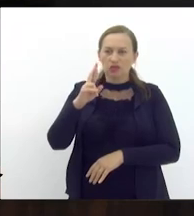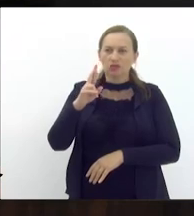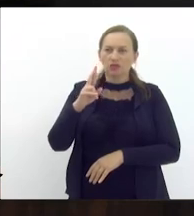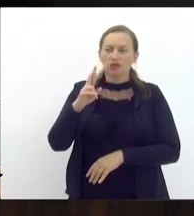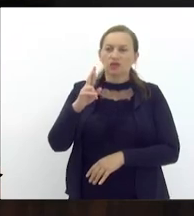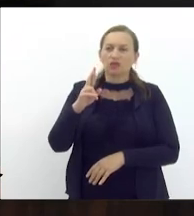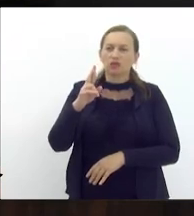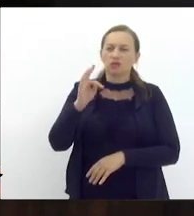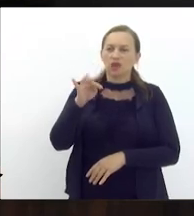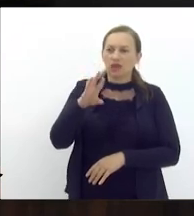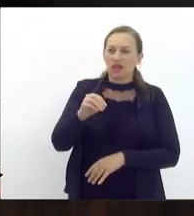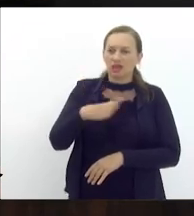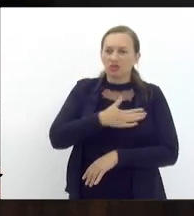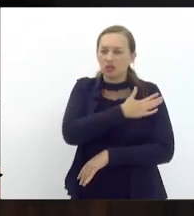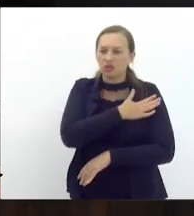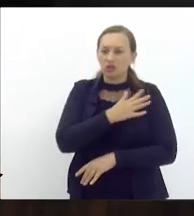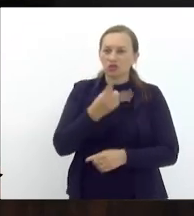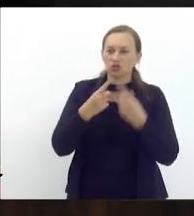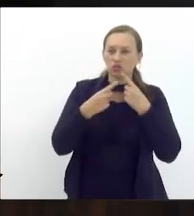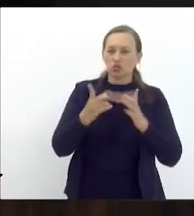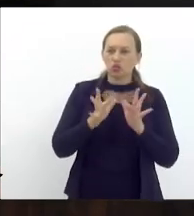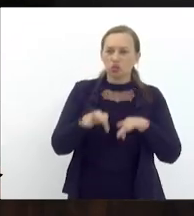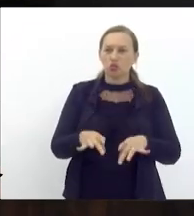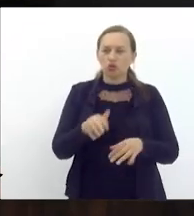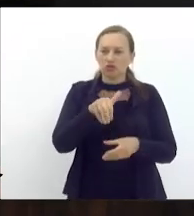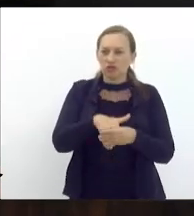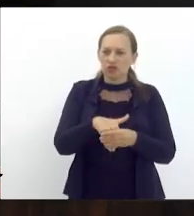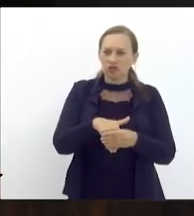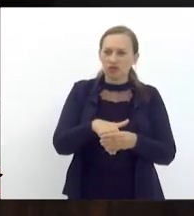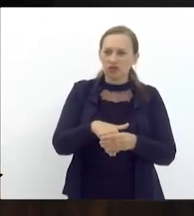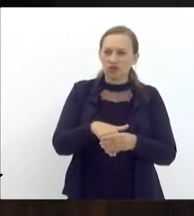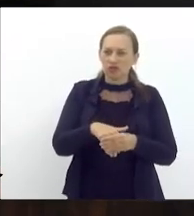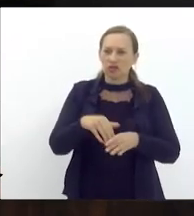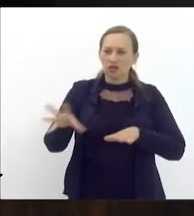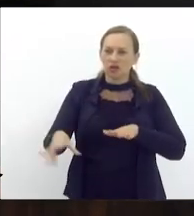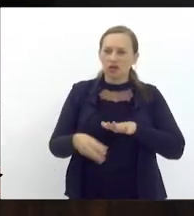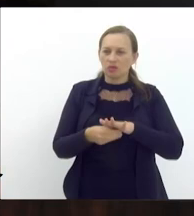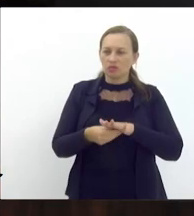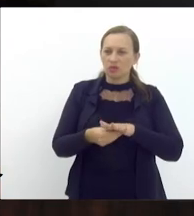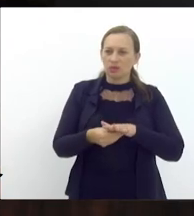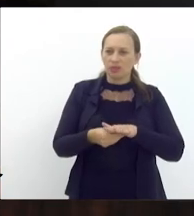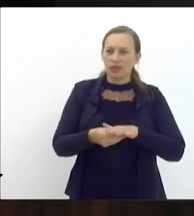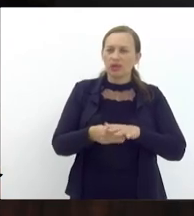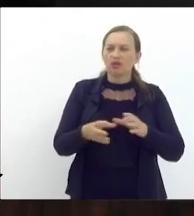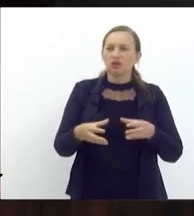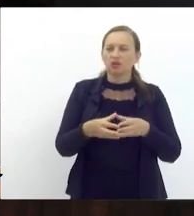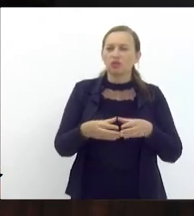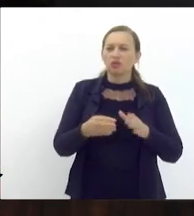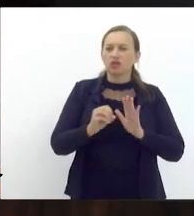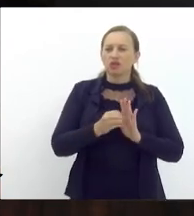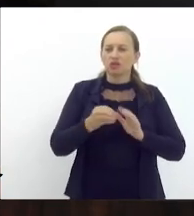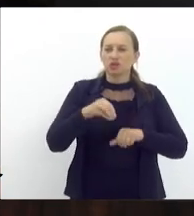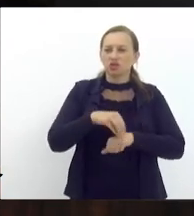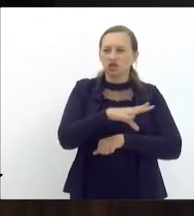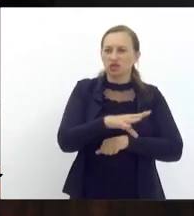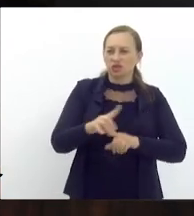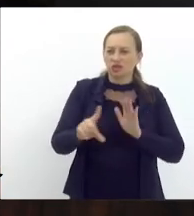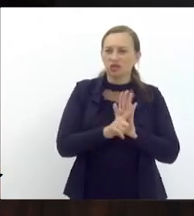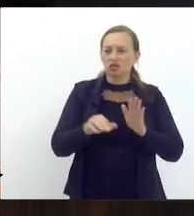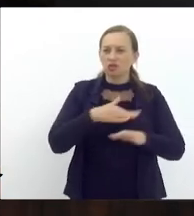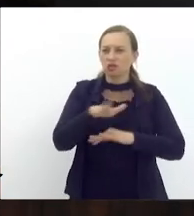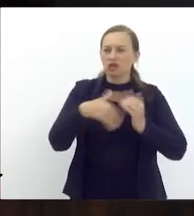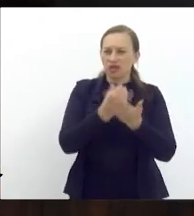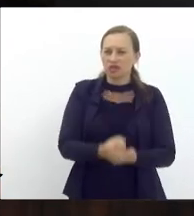discussão em votação a emenda da comissão de indicação Legislativa os senhores que a própria